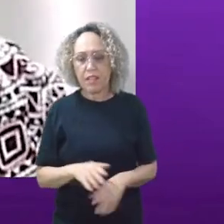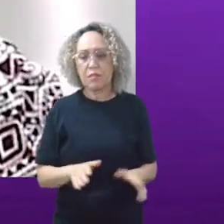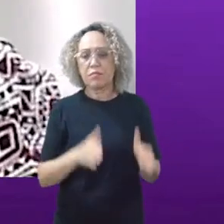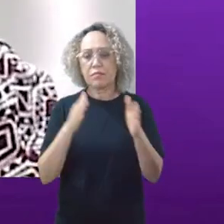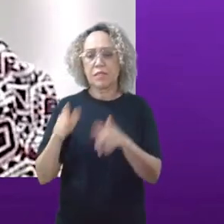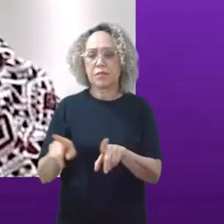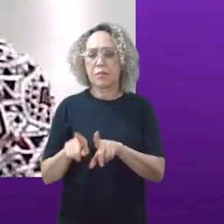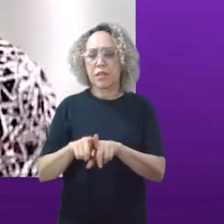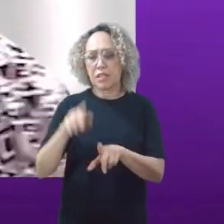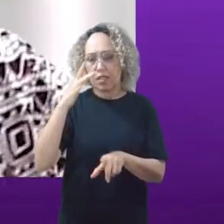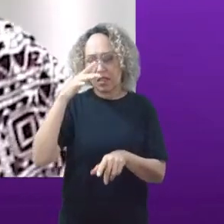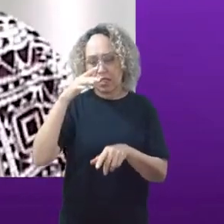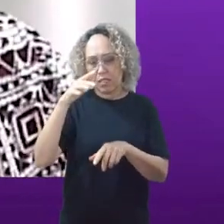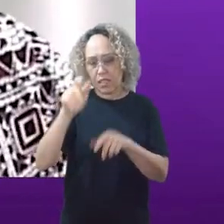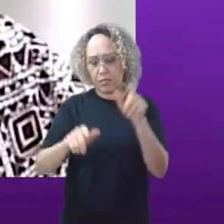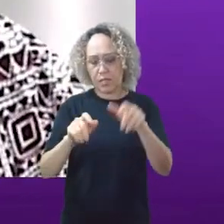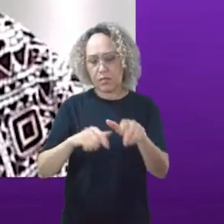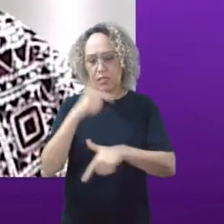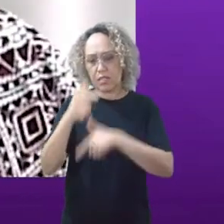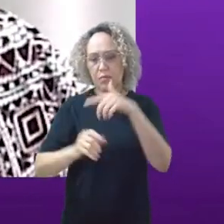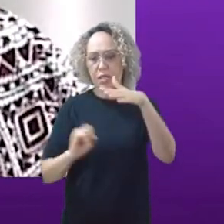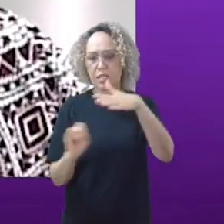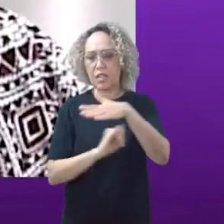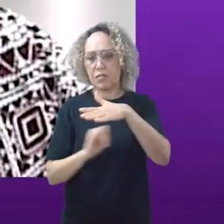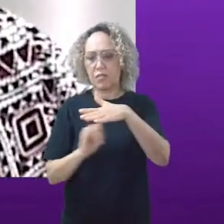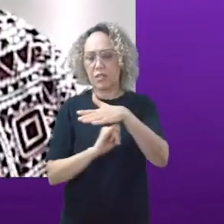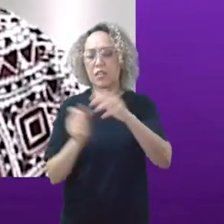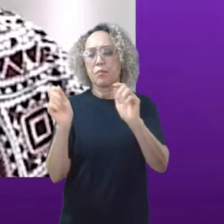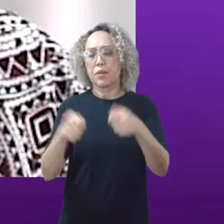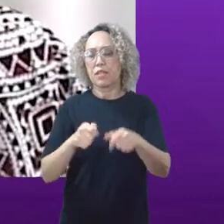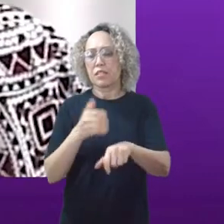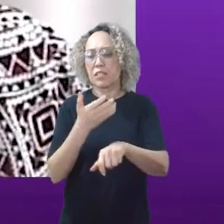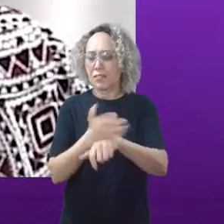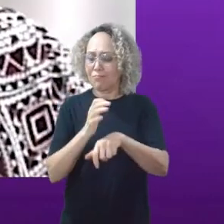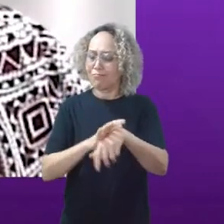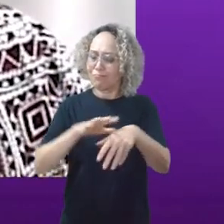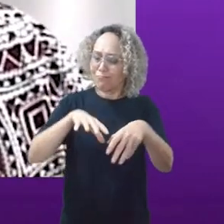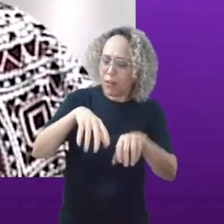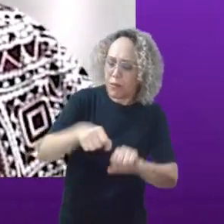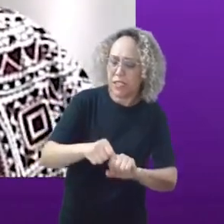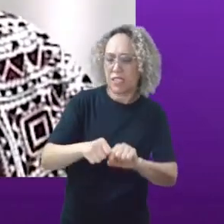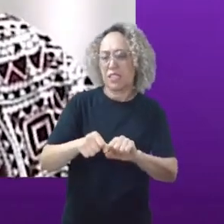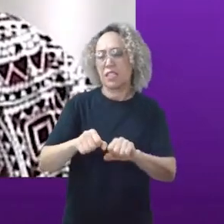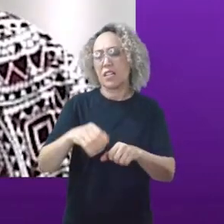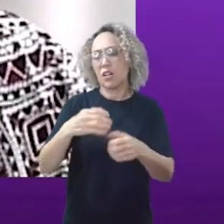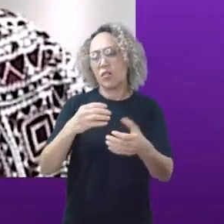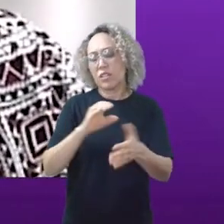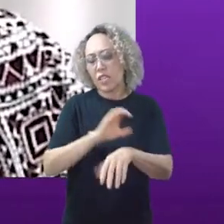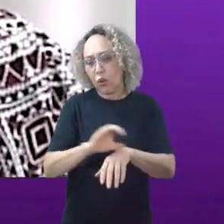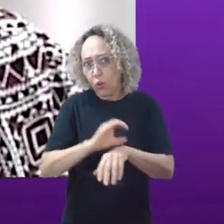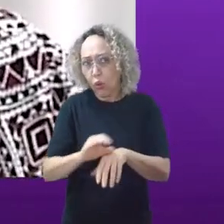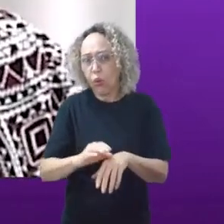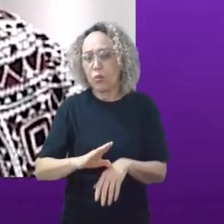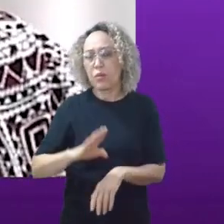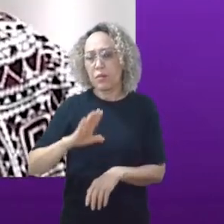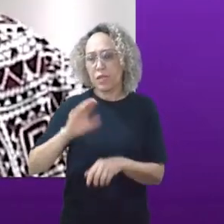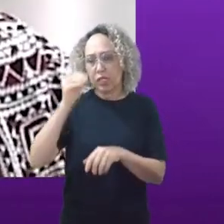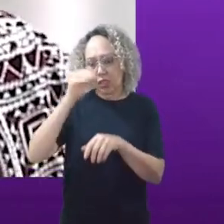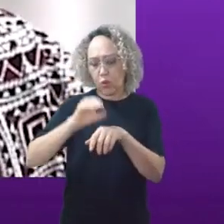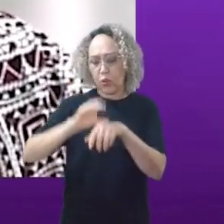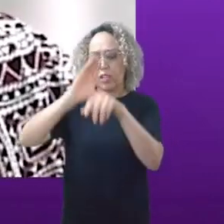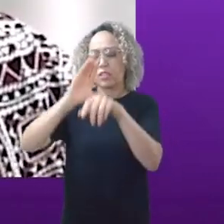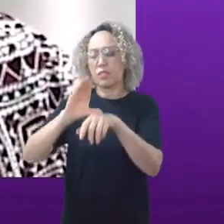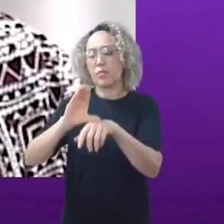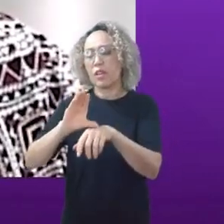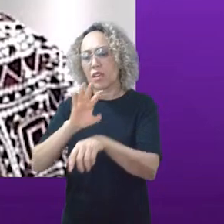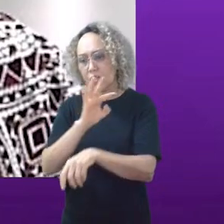na informalidade precisam se capacitar, seja para ter mais conhecimento técnico